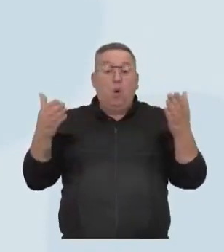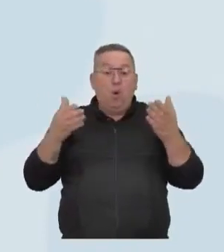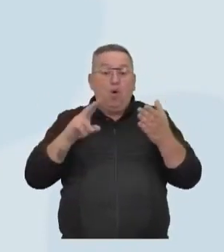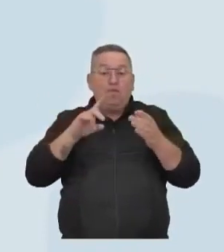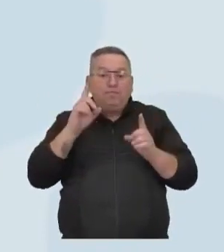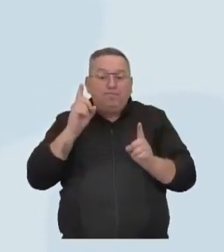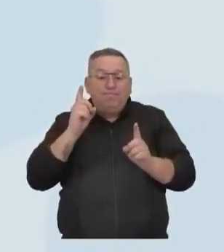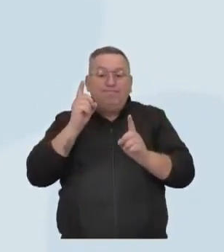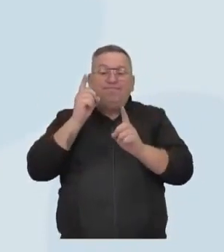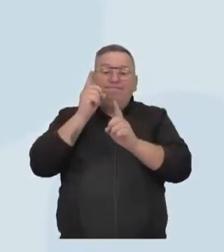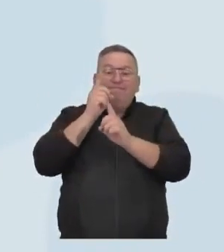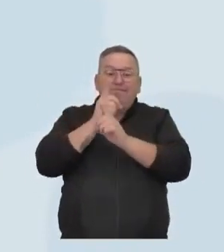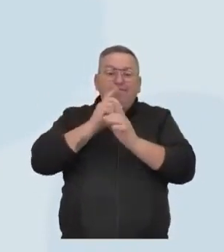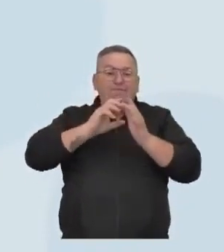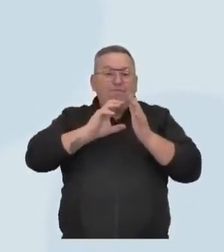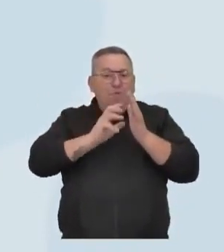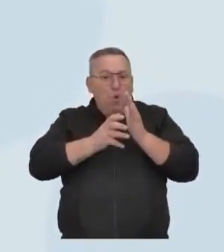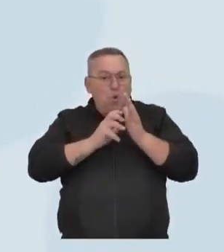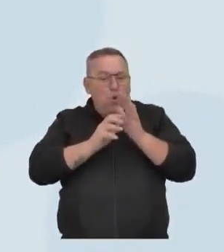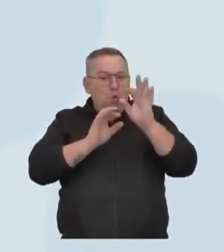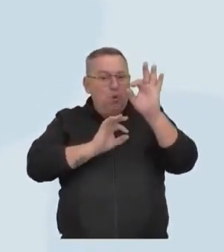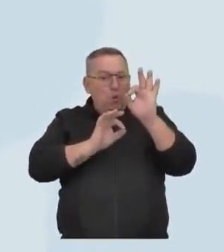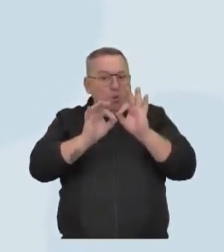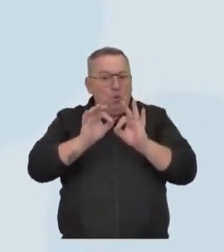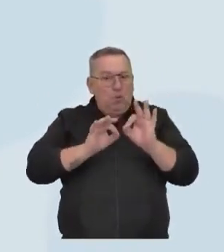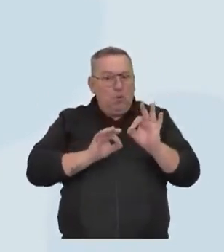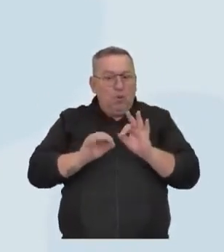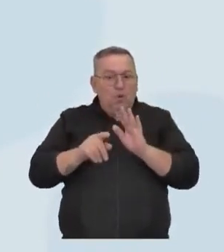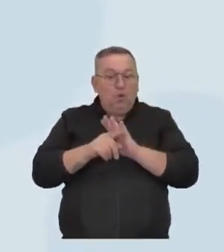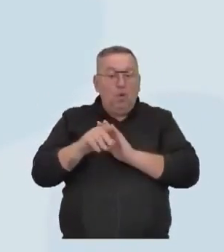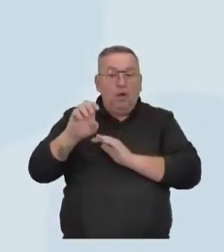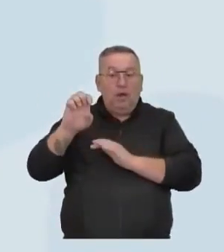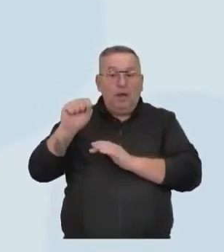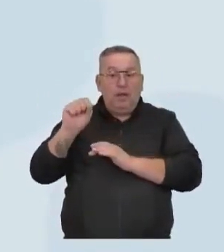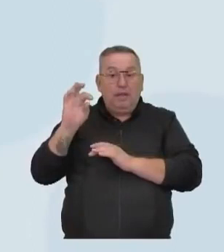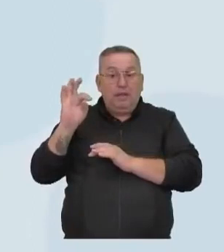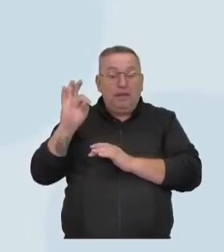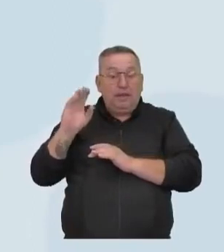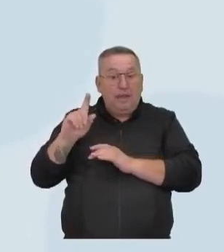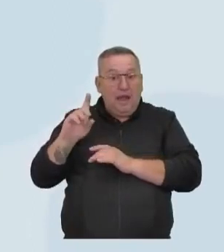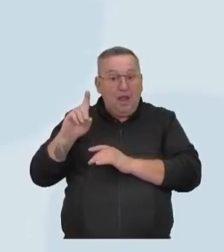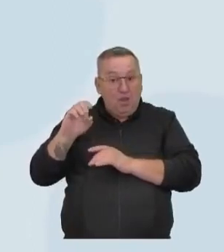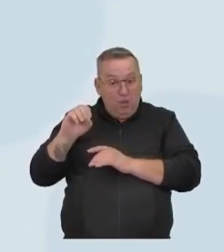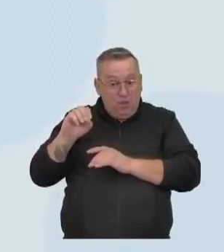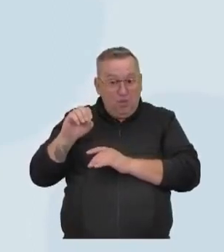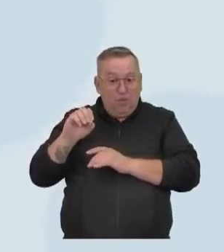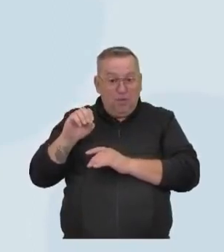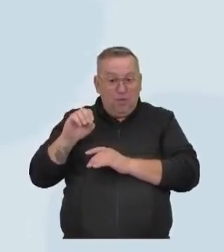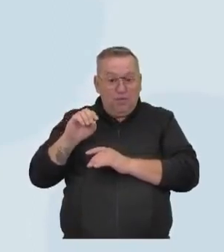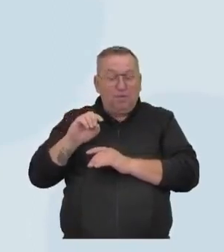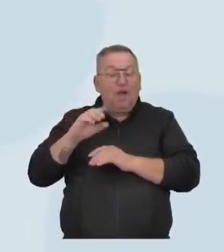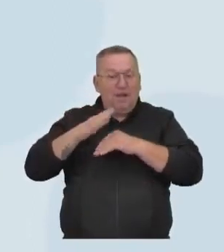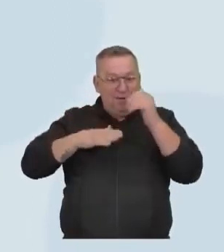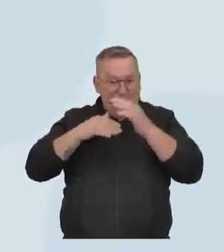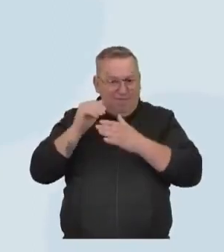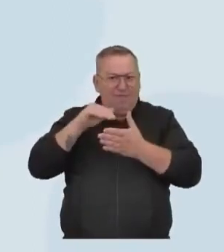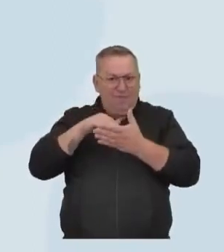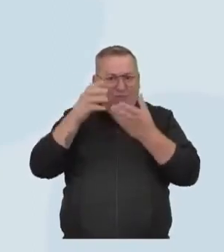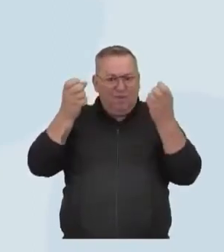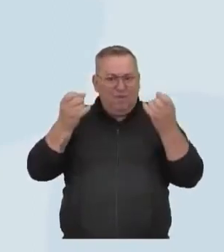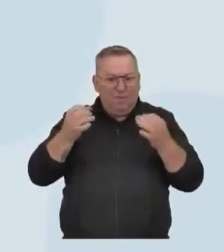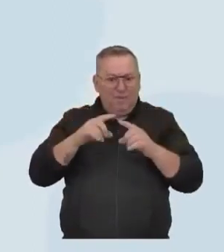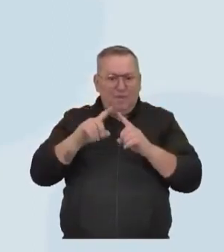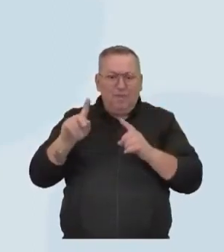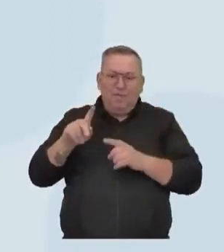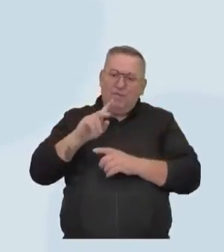os mecanismos de organização do Estado. A habilidade será lida ao final, mas aí está para os professores